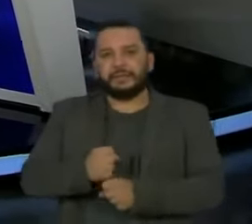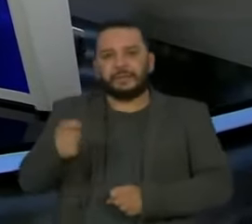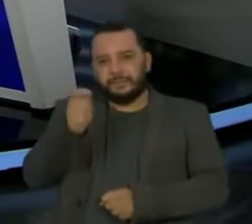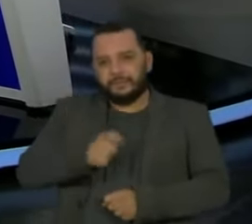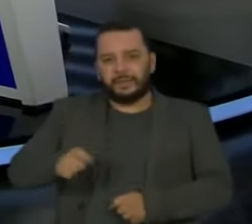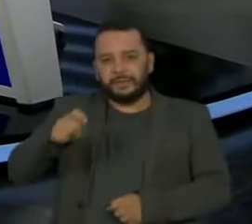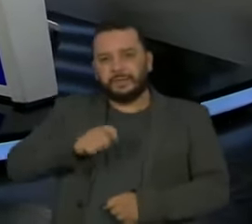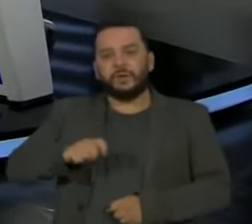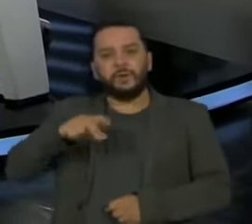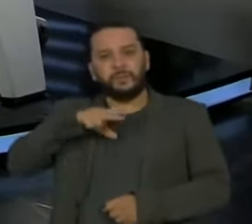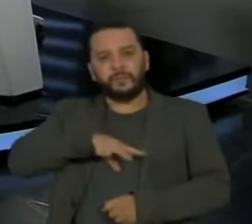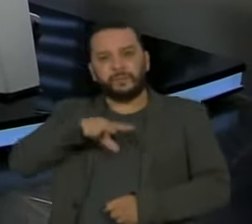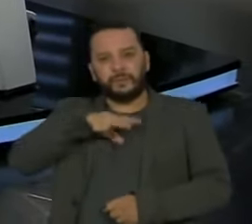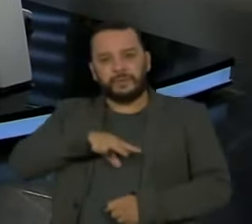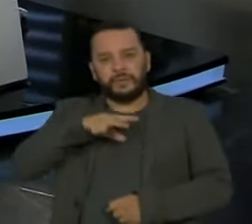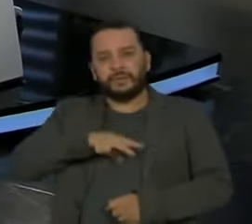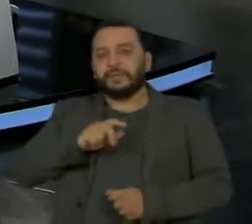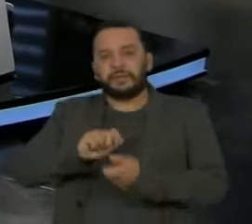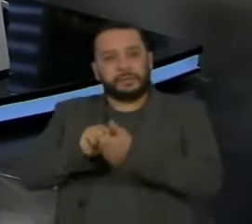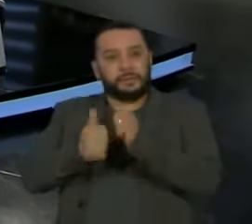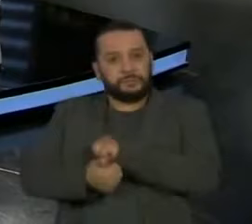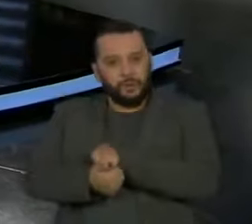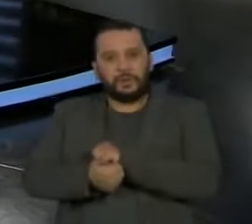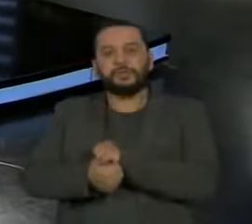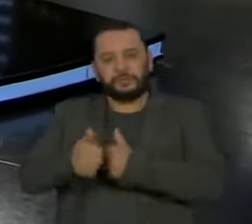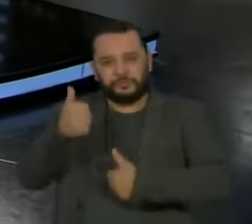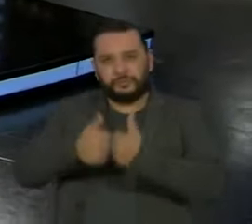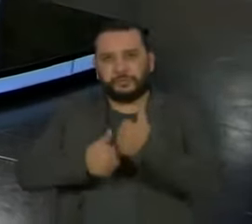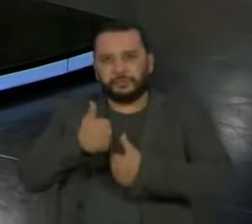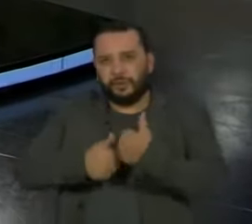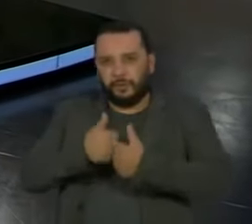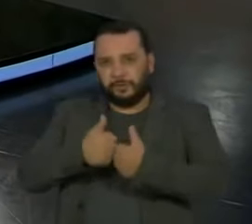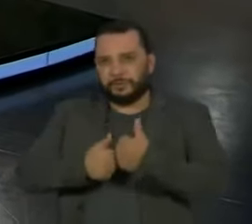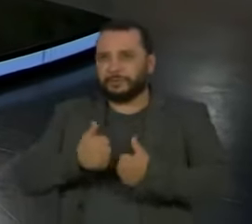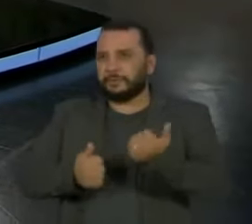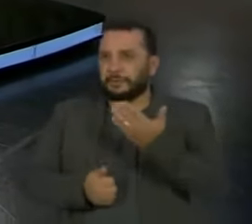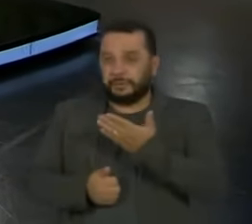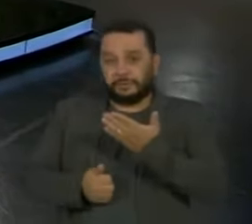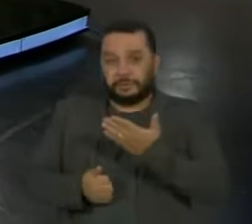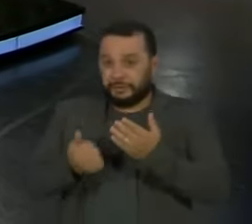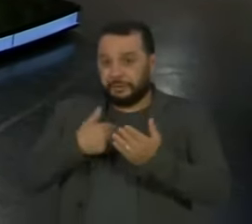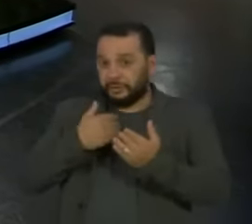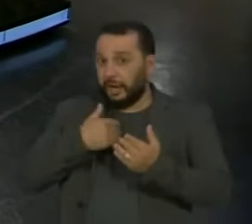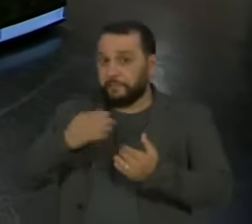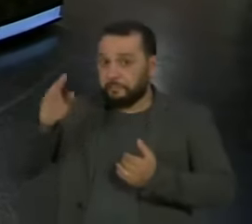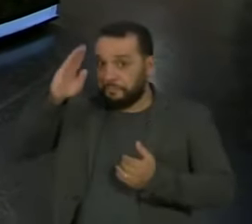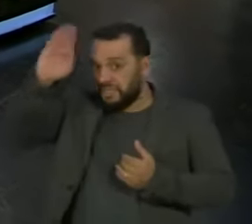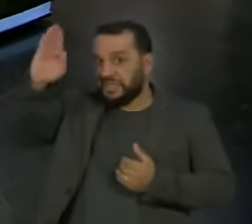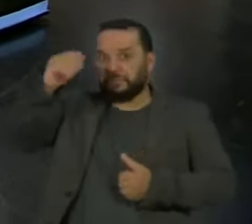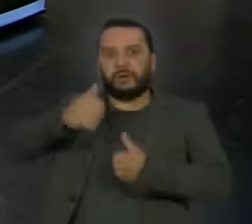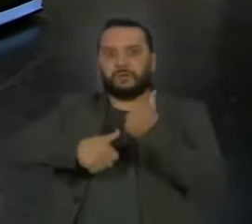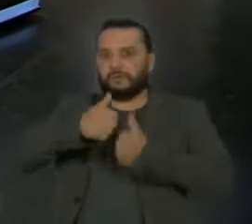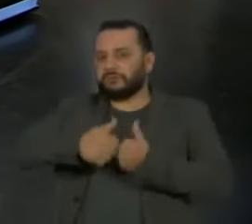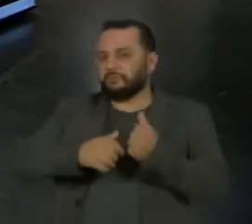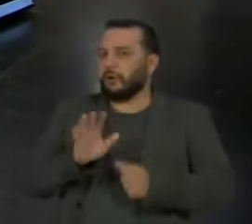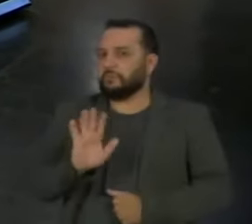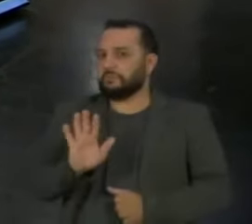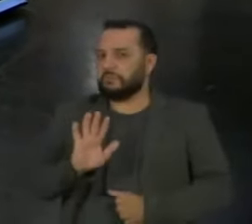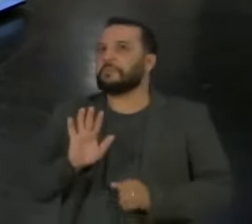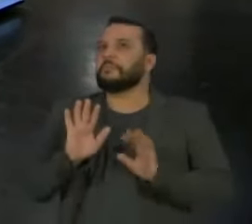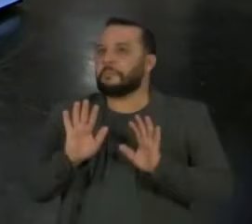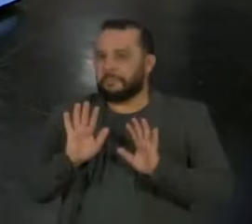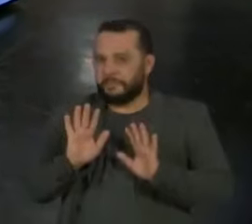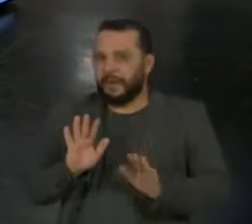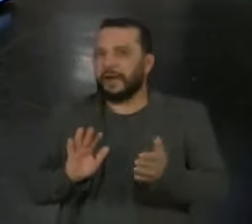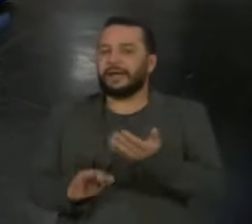de Desportos, tradicional clube paulistano de futebol. Atualmente está fora das principais competições do cenário nacional, mas a